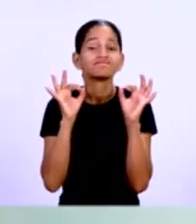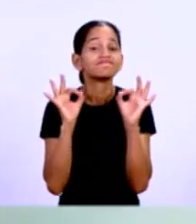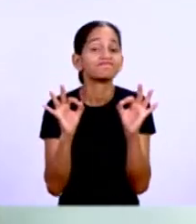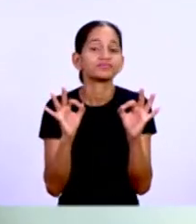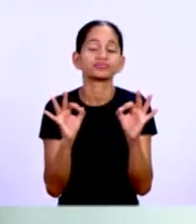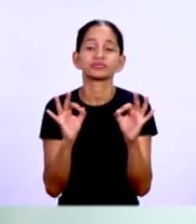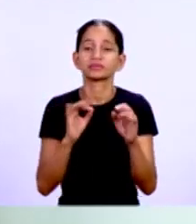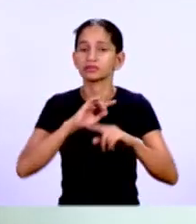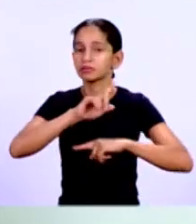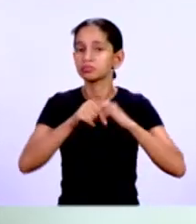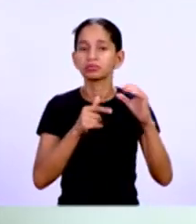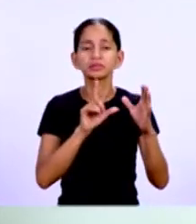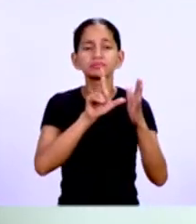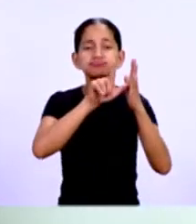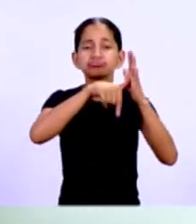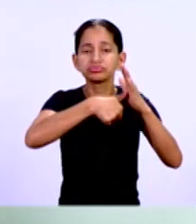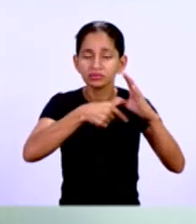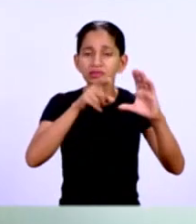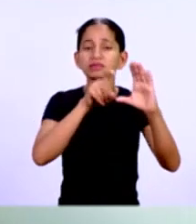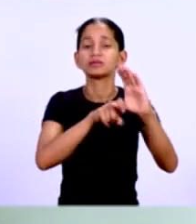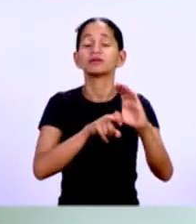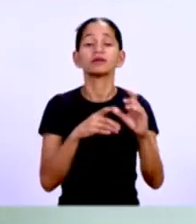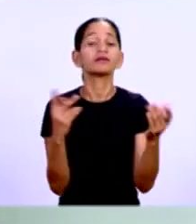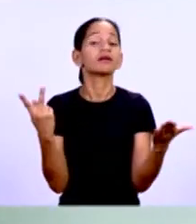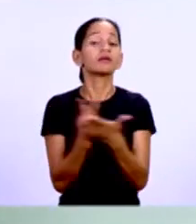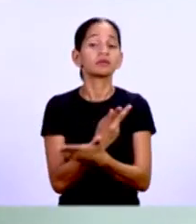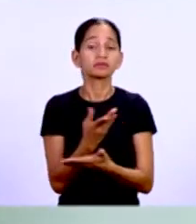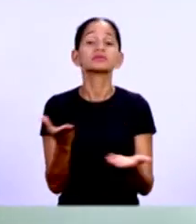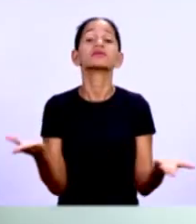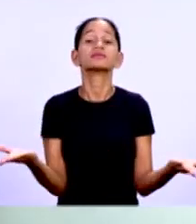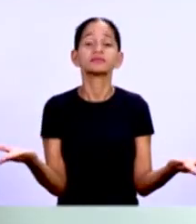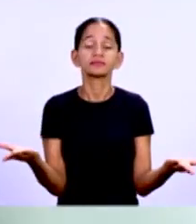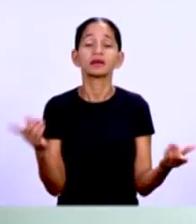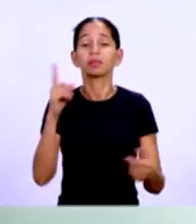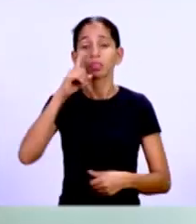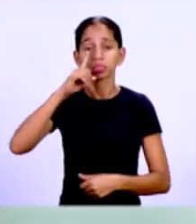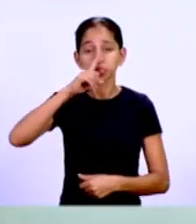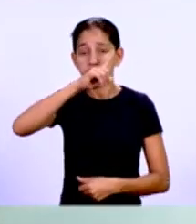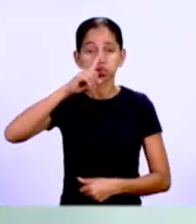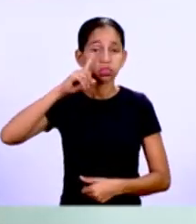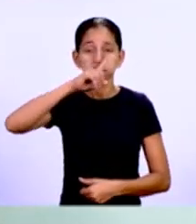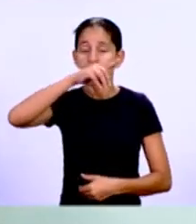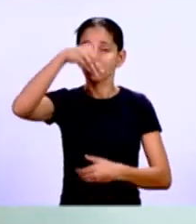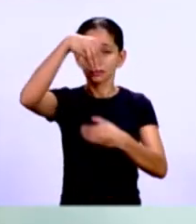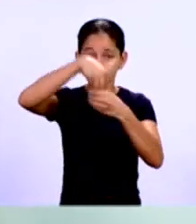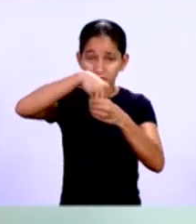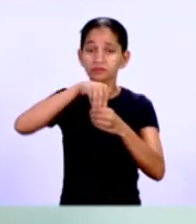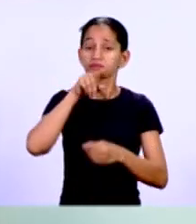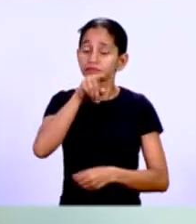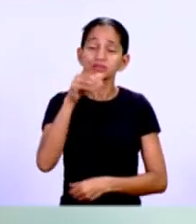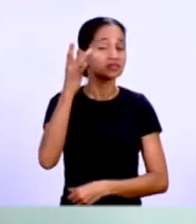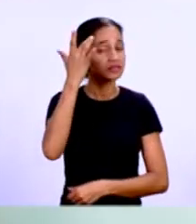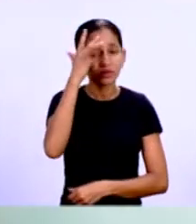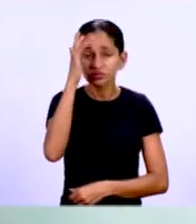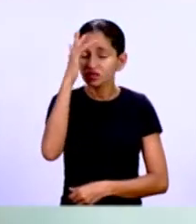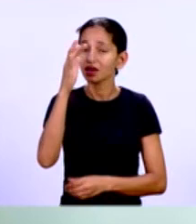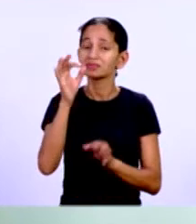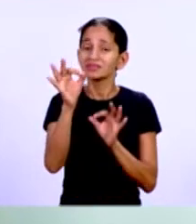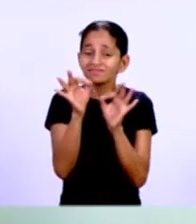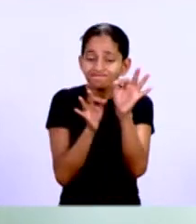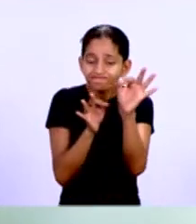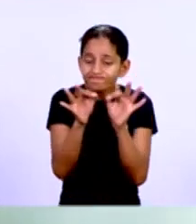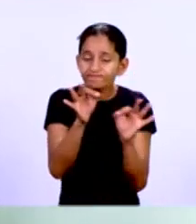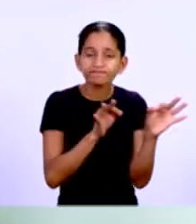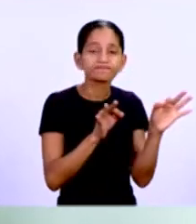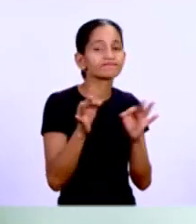está aumentando a inadimplência da empresa. E aí, o que está acontecendo? Está acontecendo um risco interno, você não está gerindo bem o